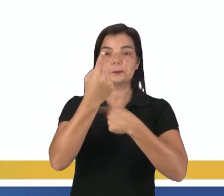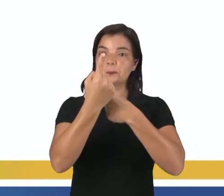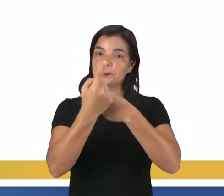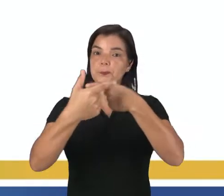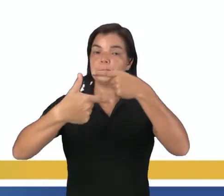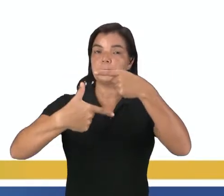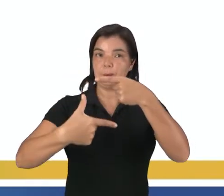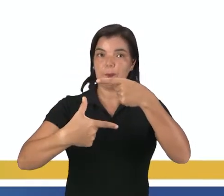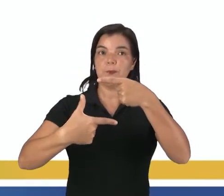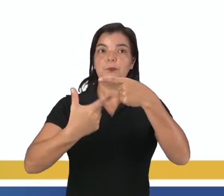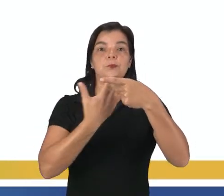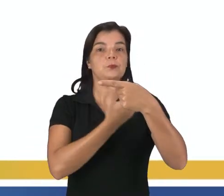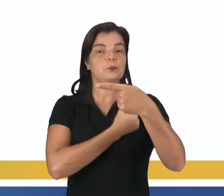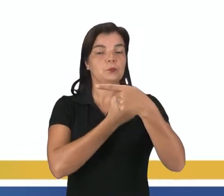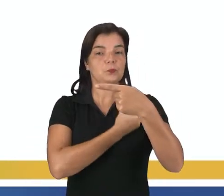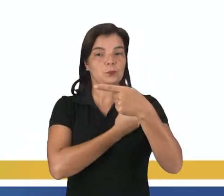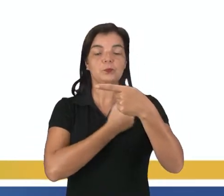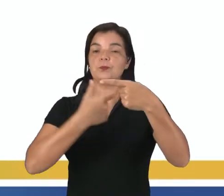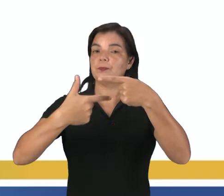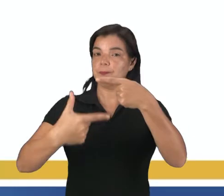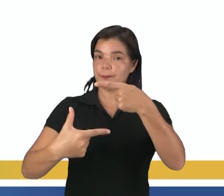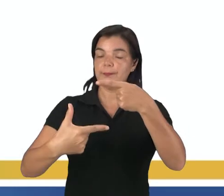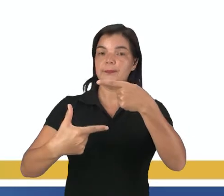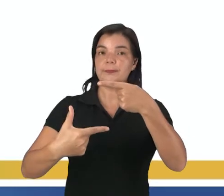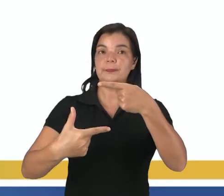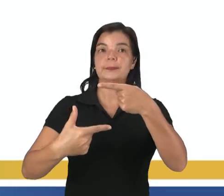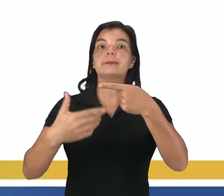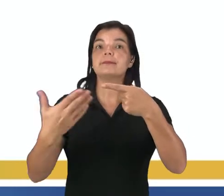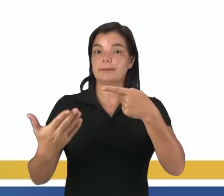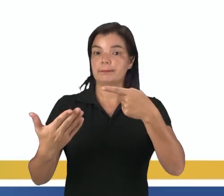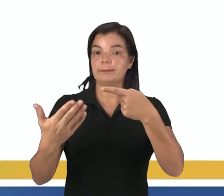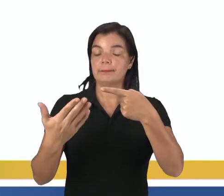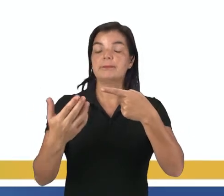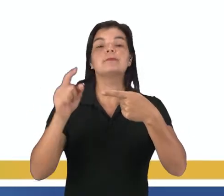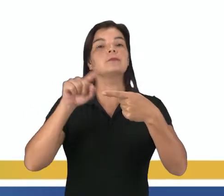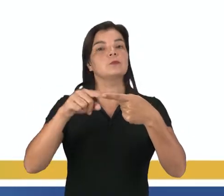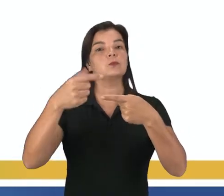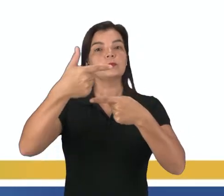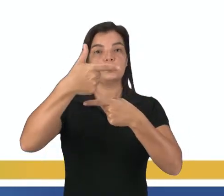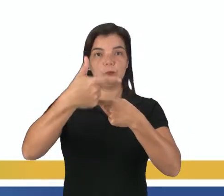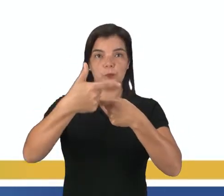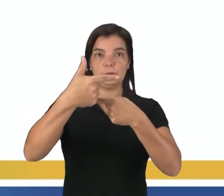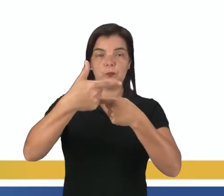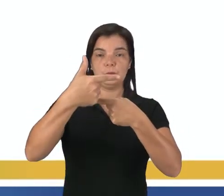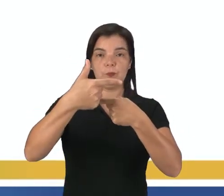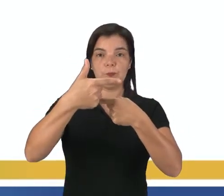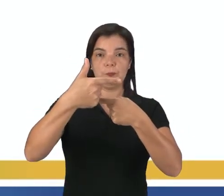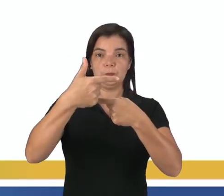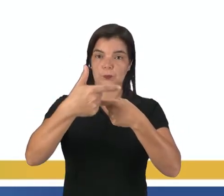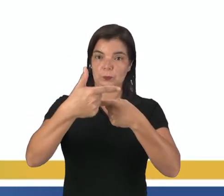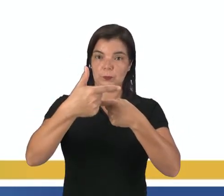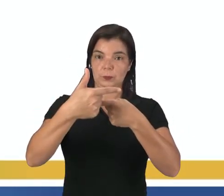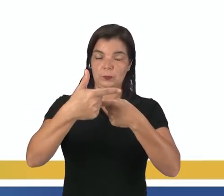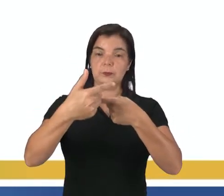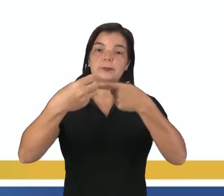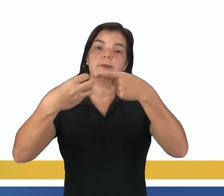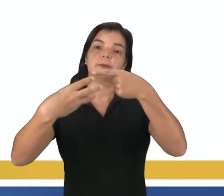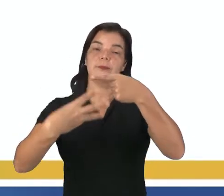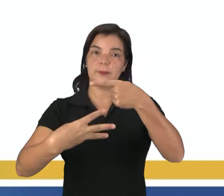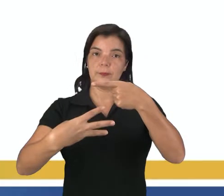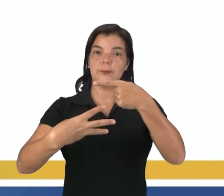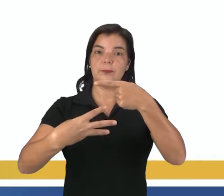temos numerador 1 e denominador 2. Na fração 2/3, nós temos numerador igual a 2